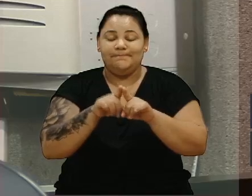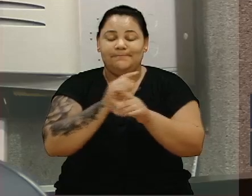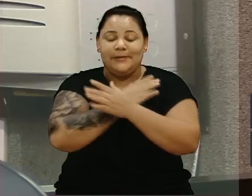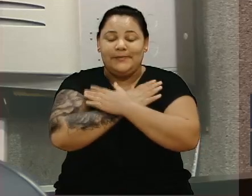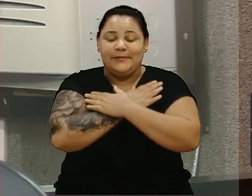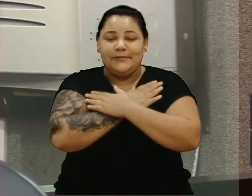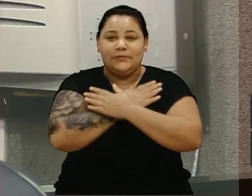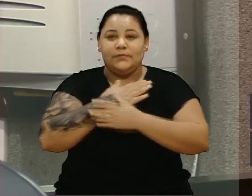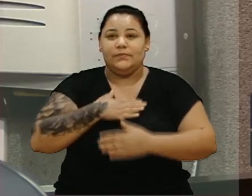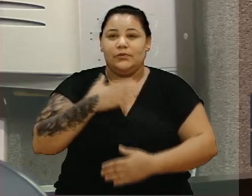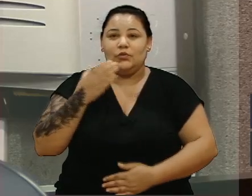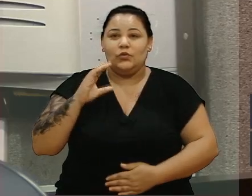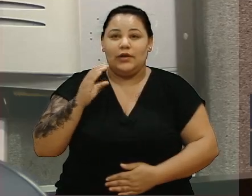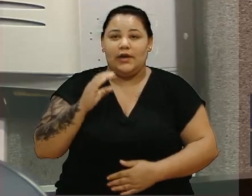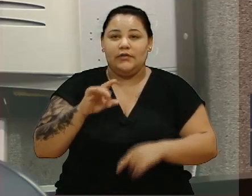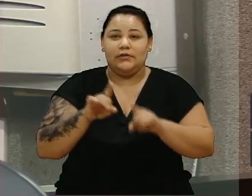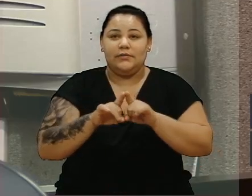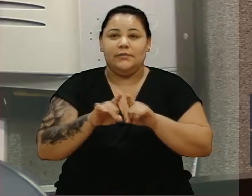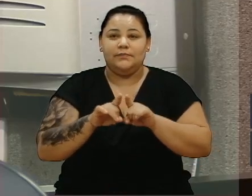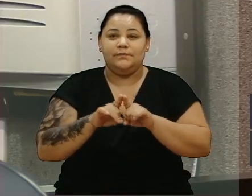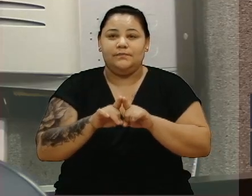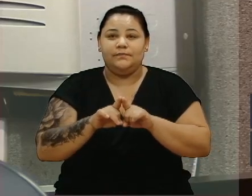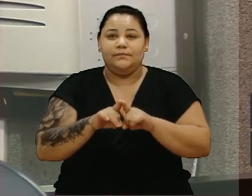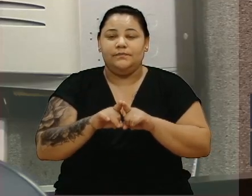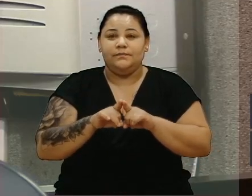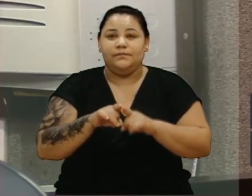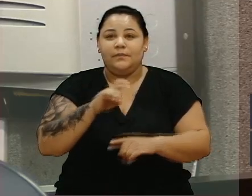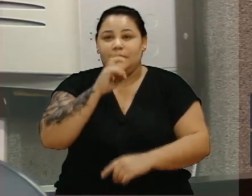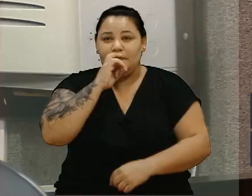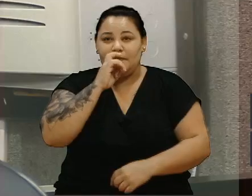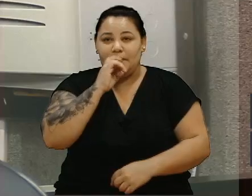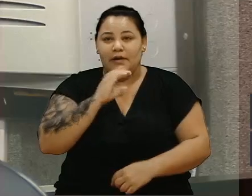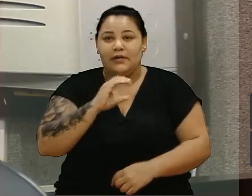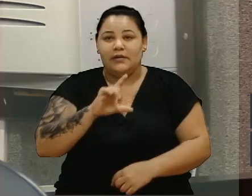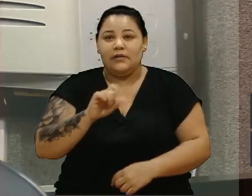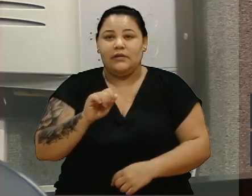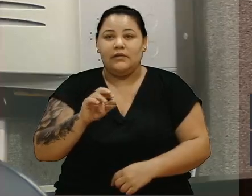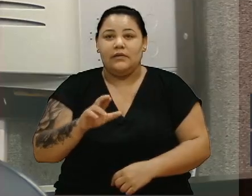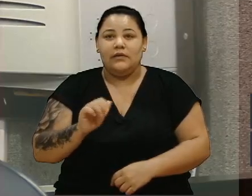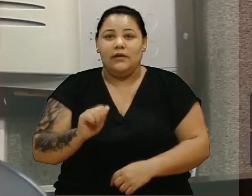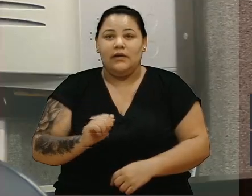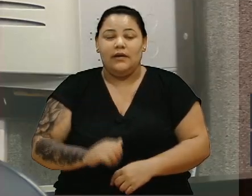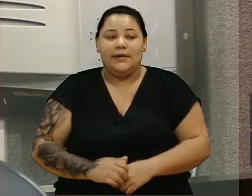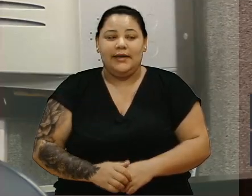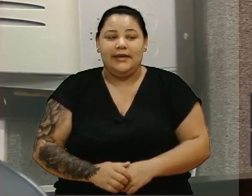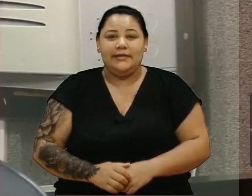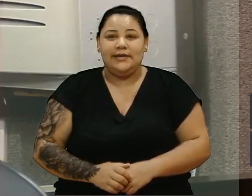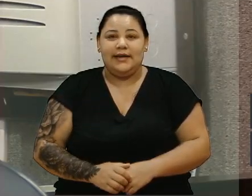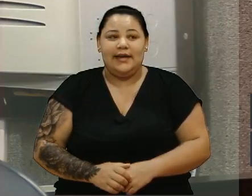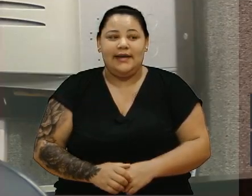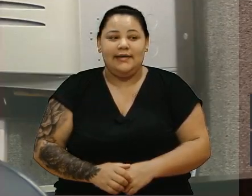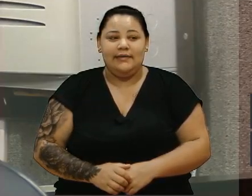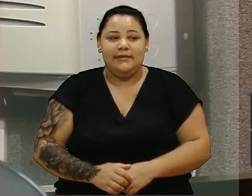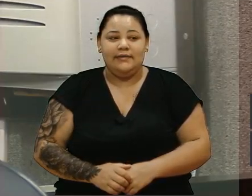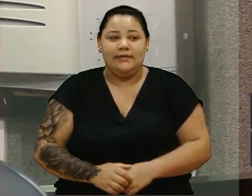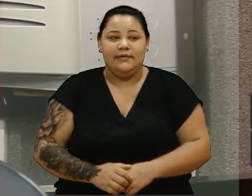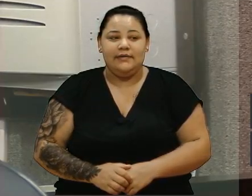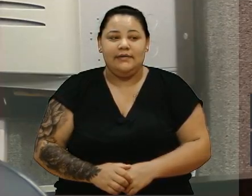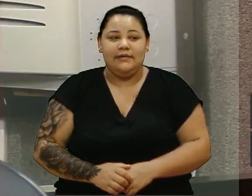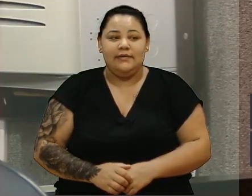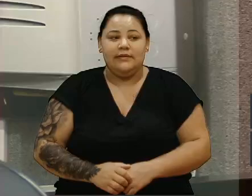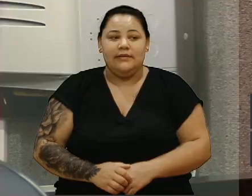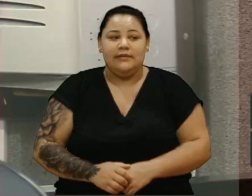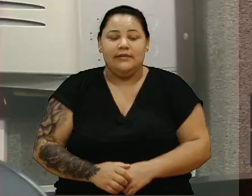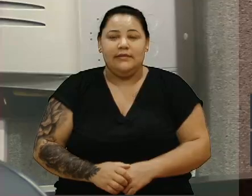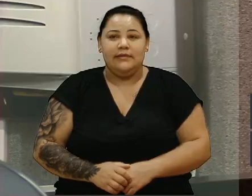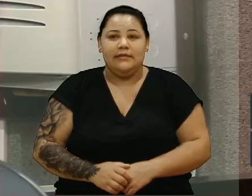cunhado, ao Junei, ao Marciano, pai da Clara, esposo da Rosileia, que morreu também, e ao Miguel